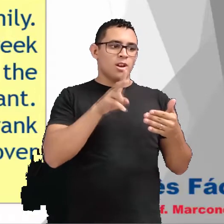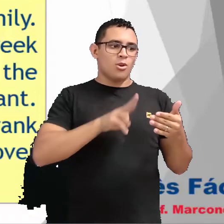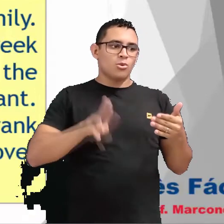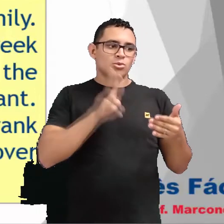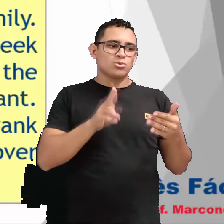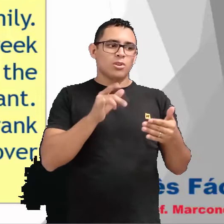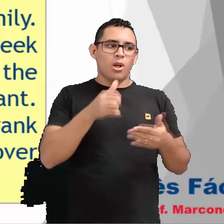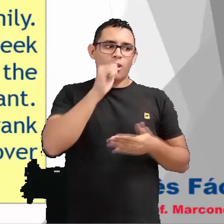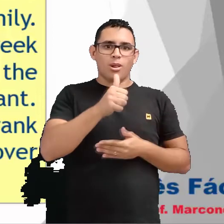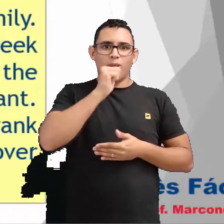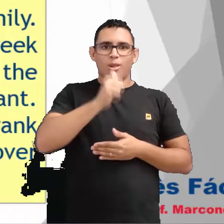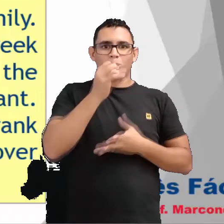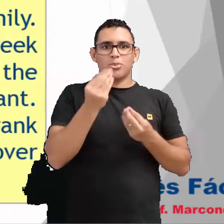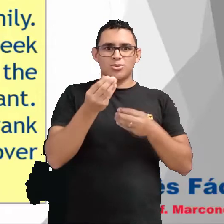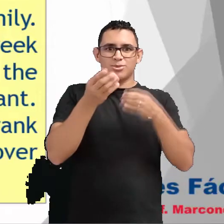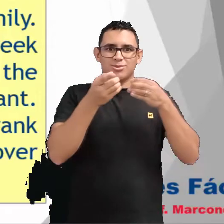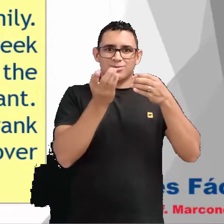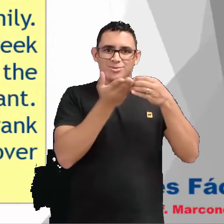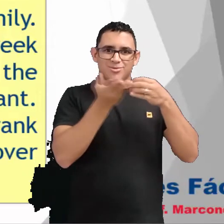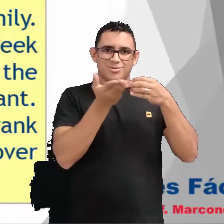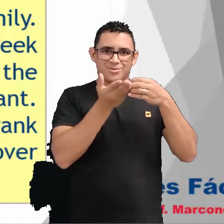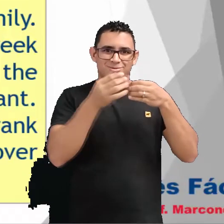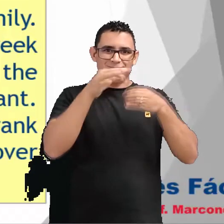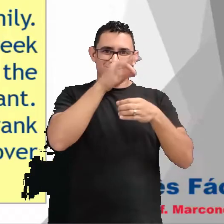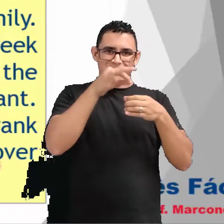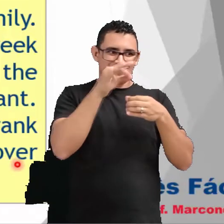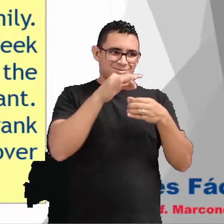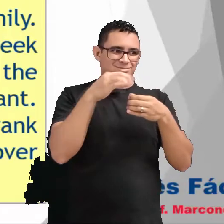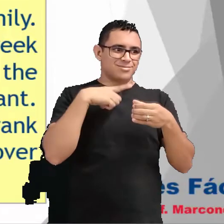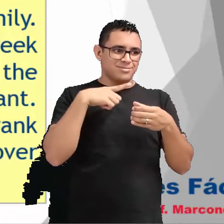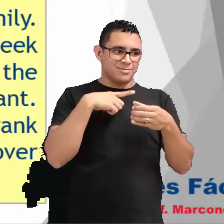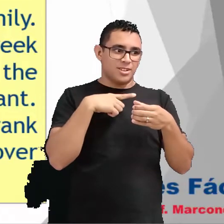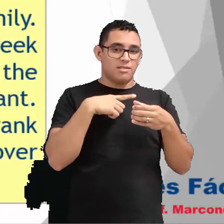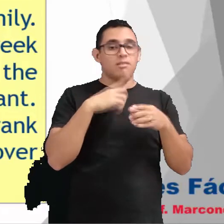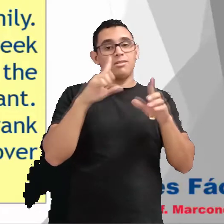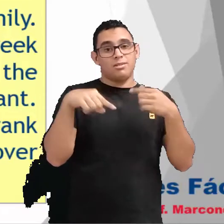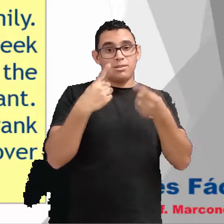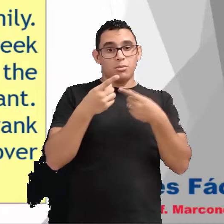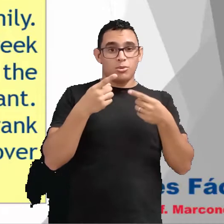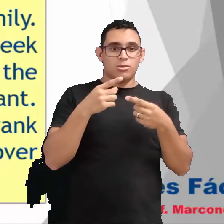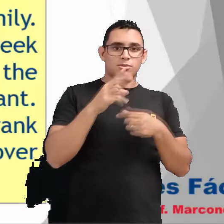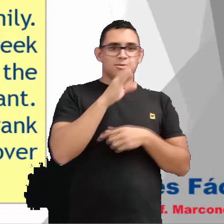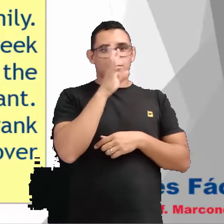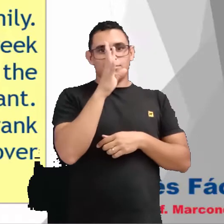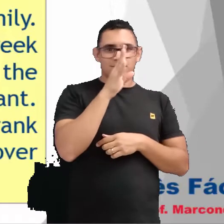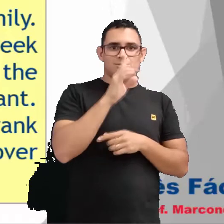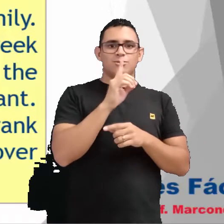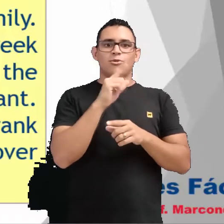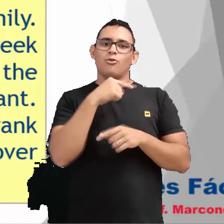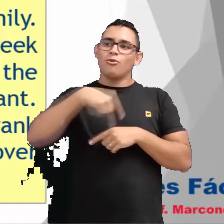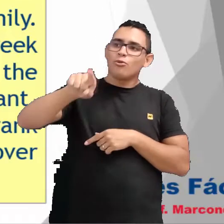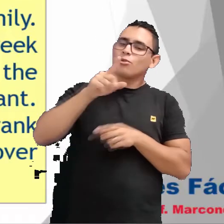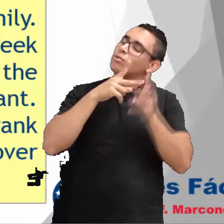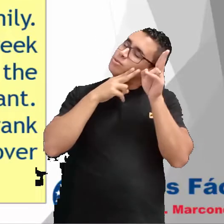some margaritas. At night, Beth slept early to recover for the next day. Ok? Então,